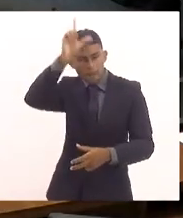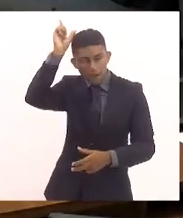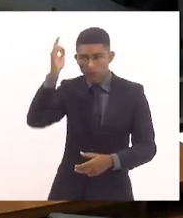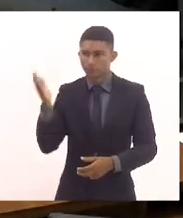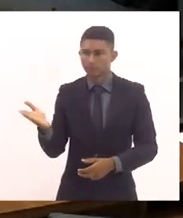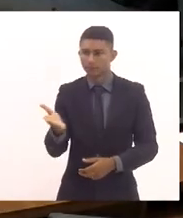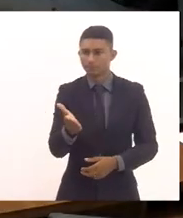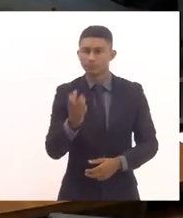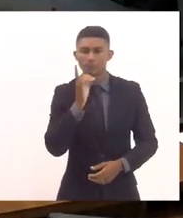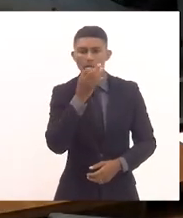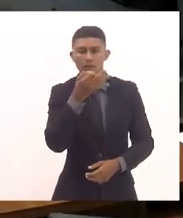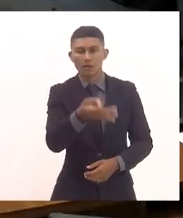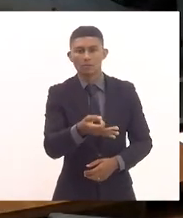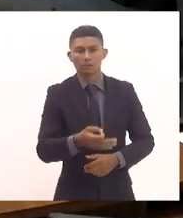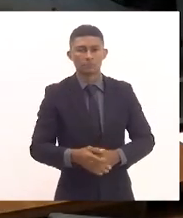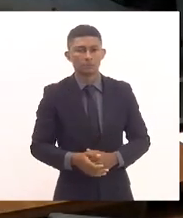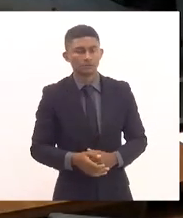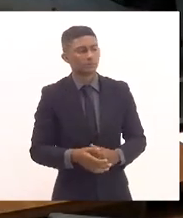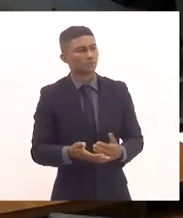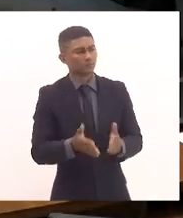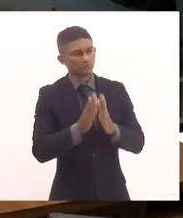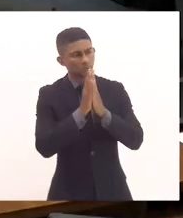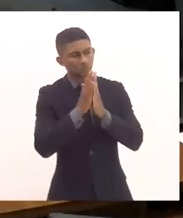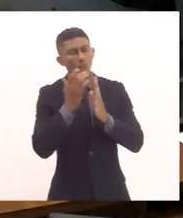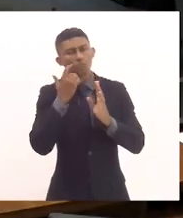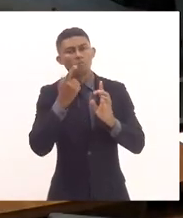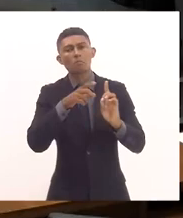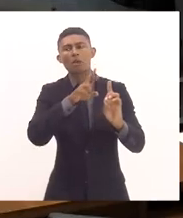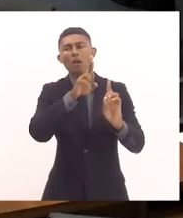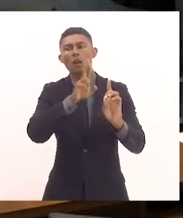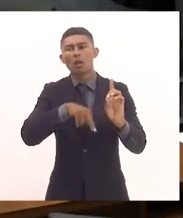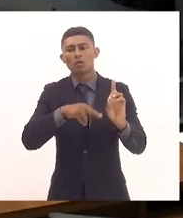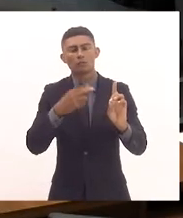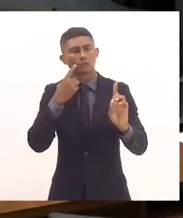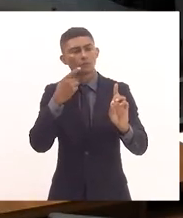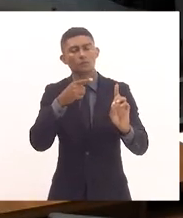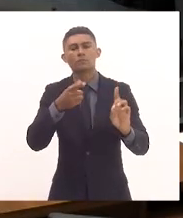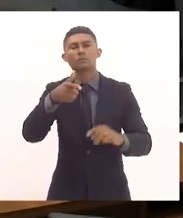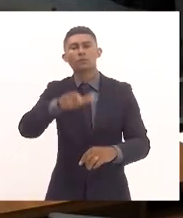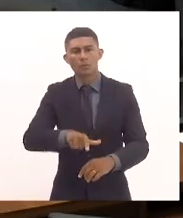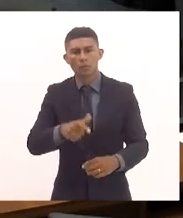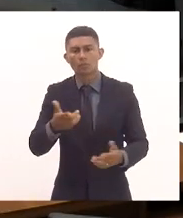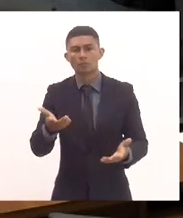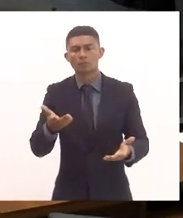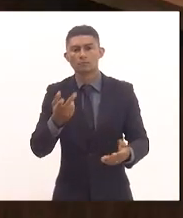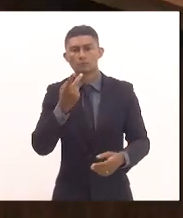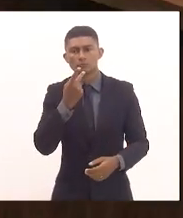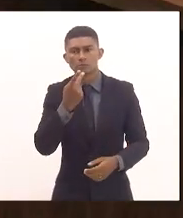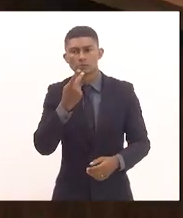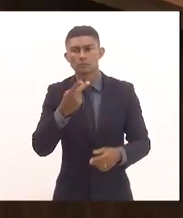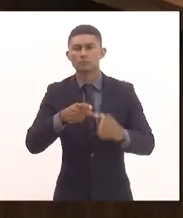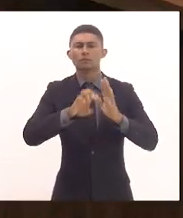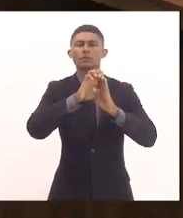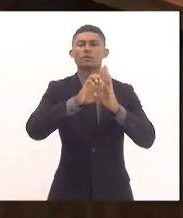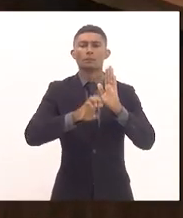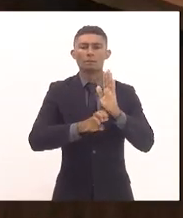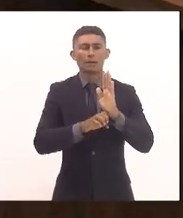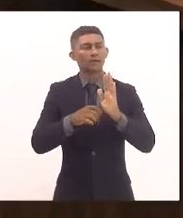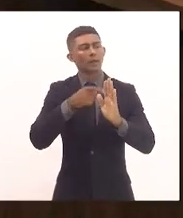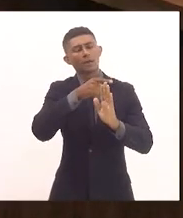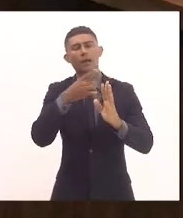Eu queria que o relator pudesse repetir as emendas que ele